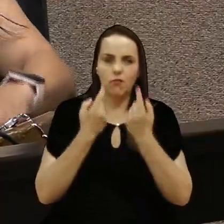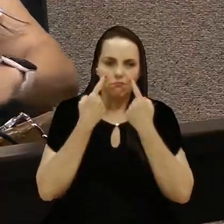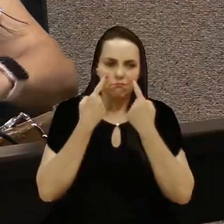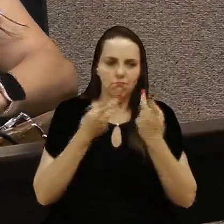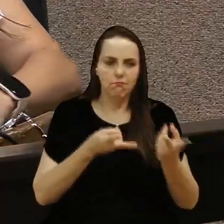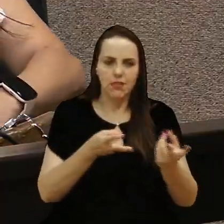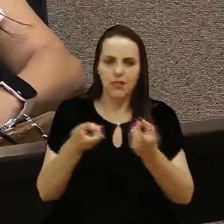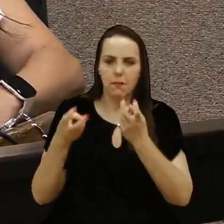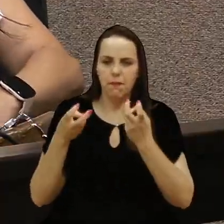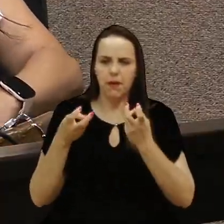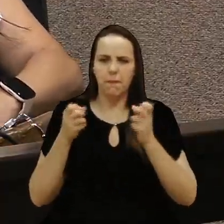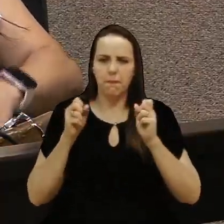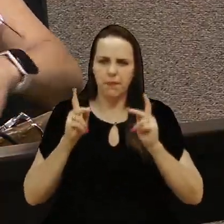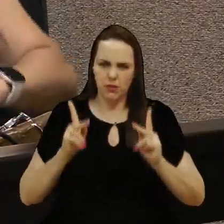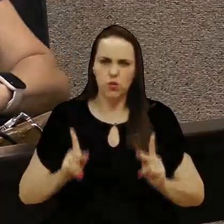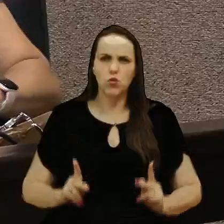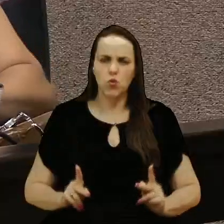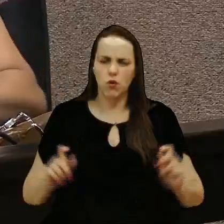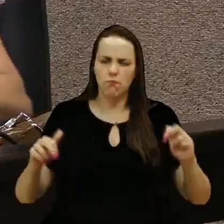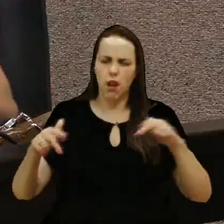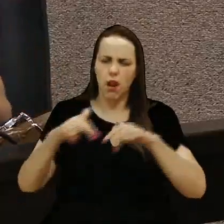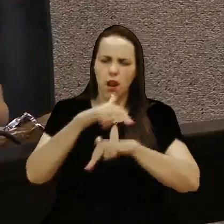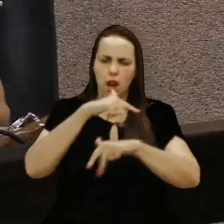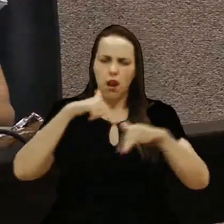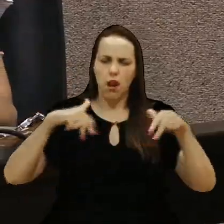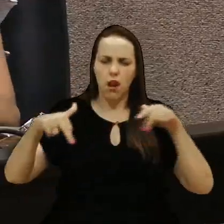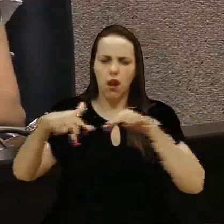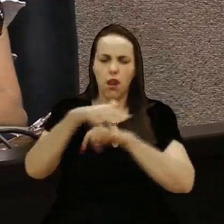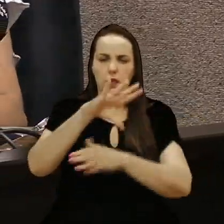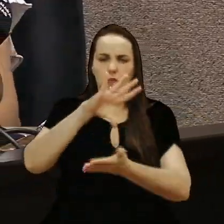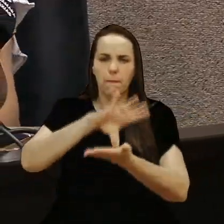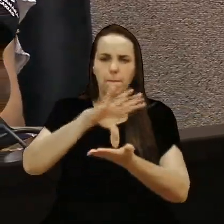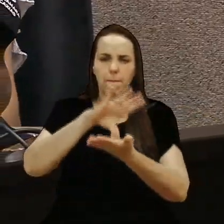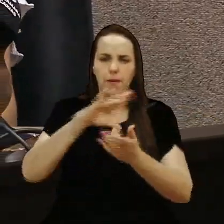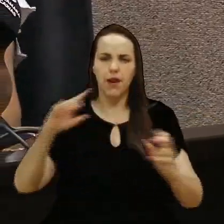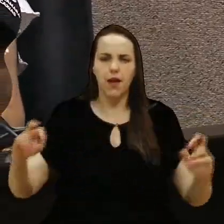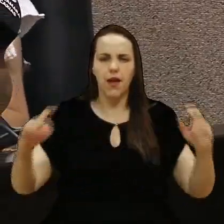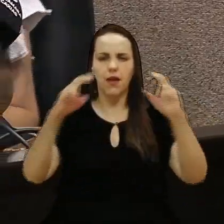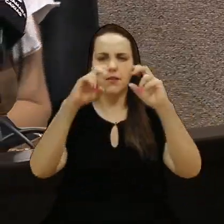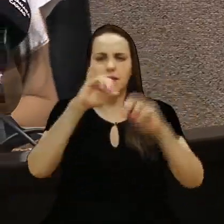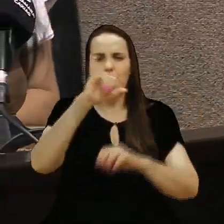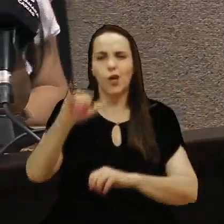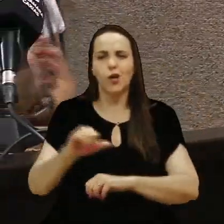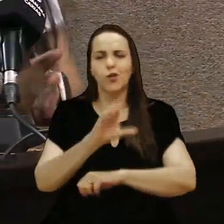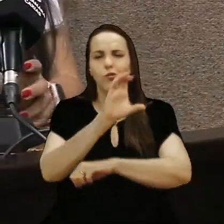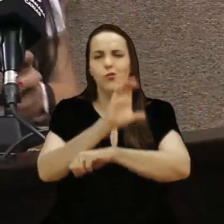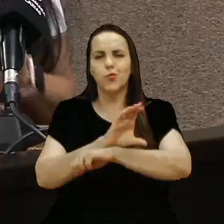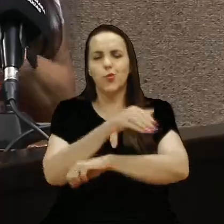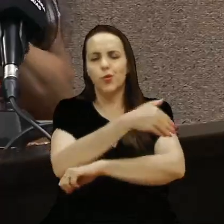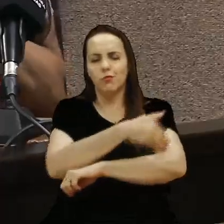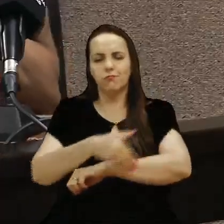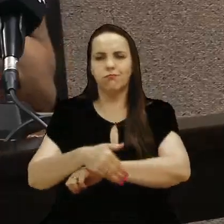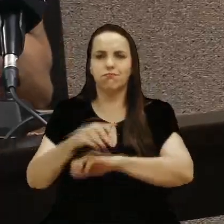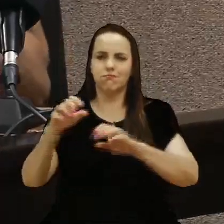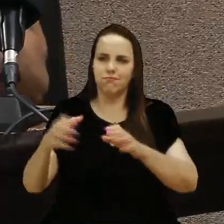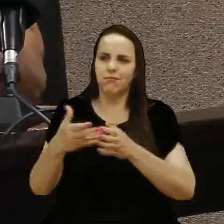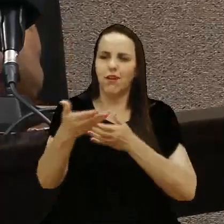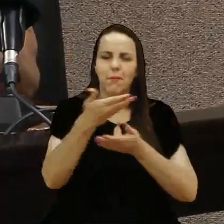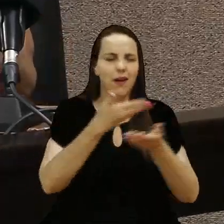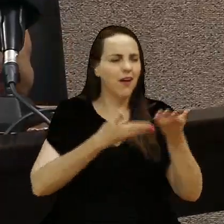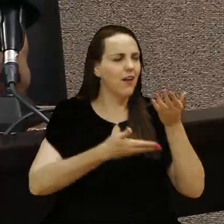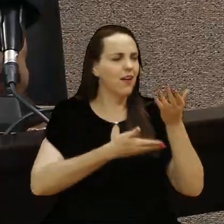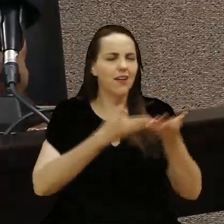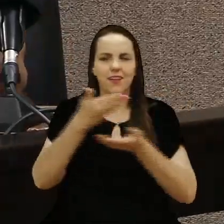de pessoas andando na praça, andando na Júlio, confraternizando, conversando